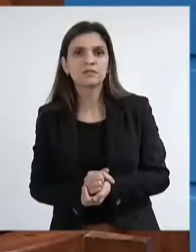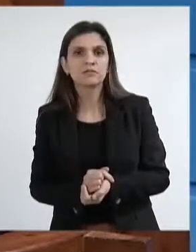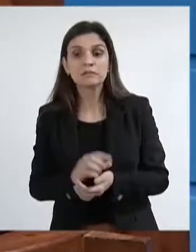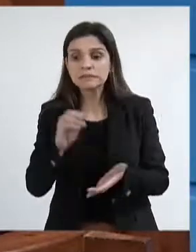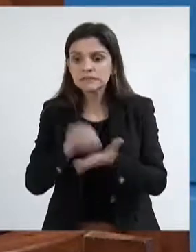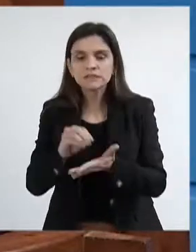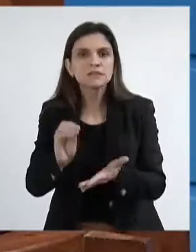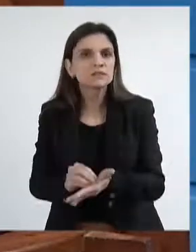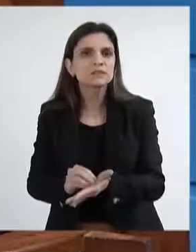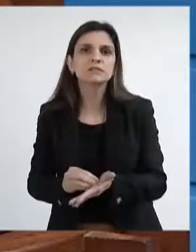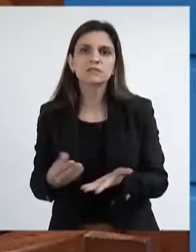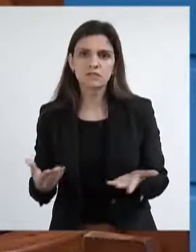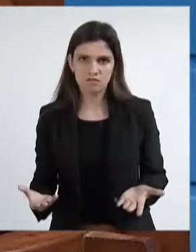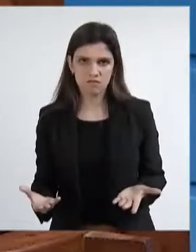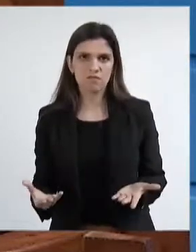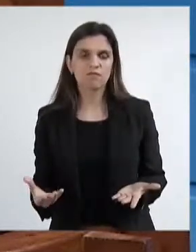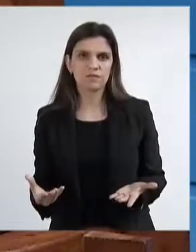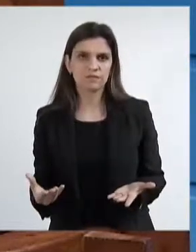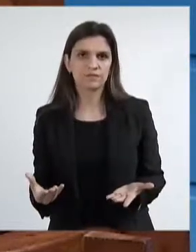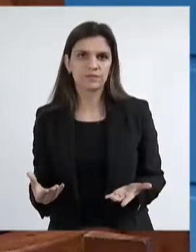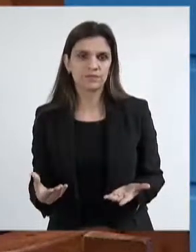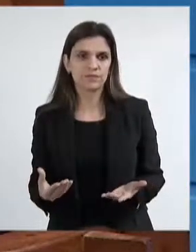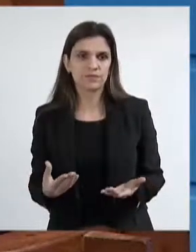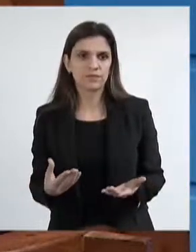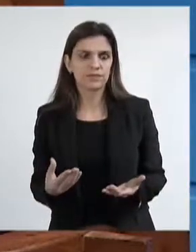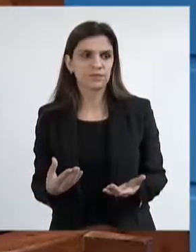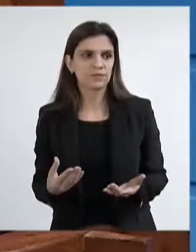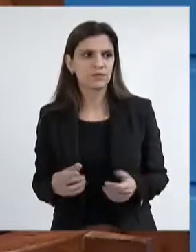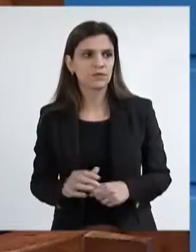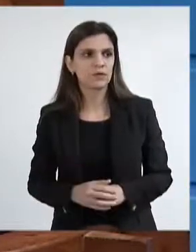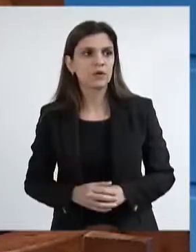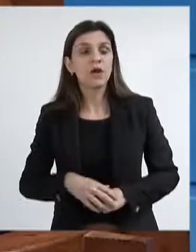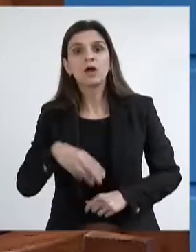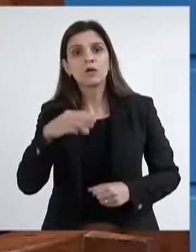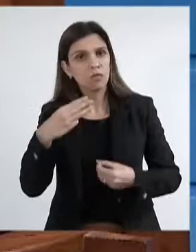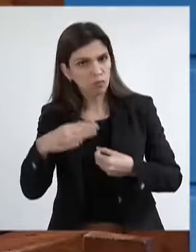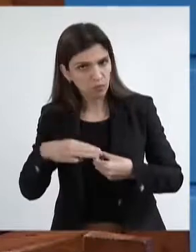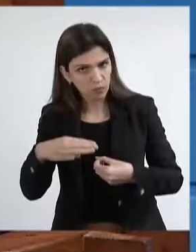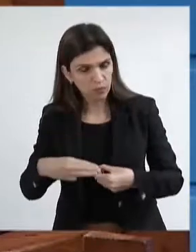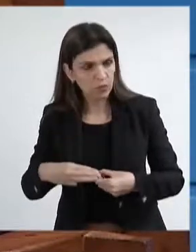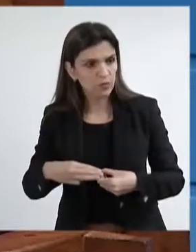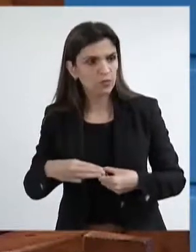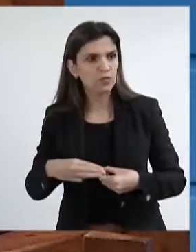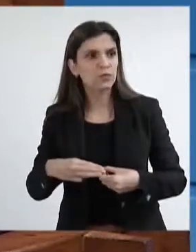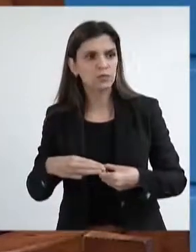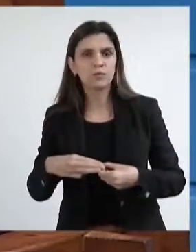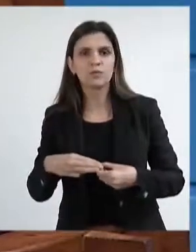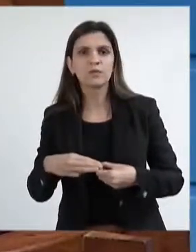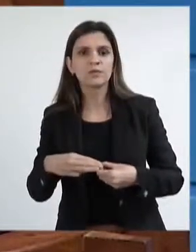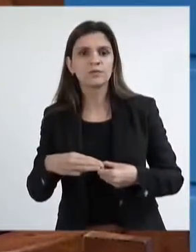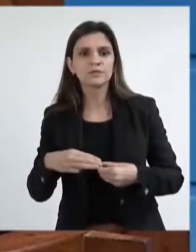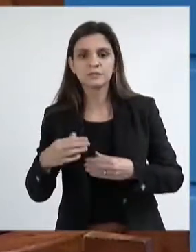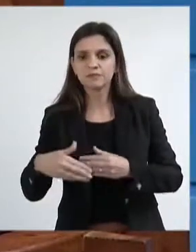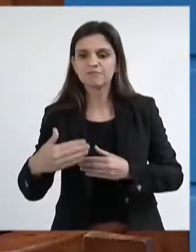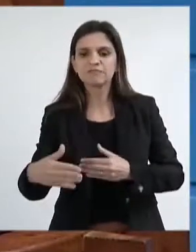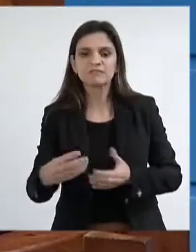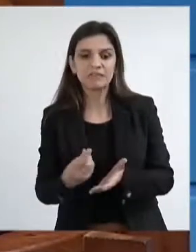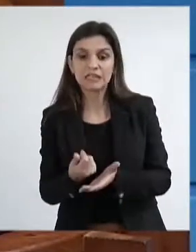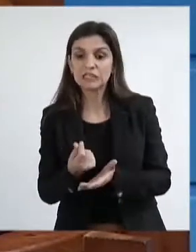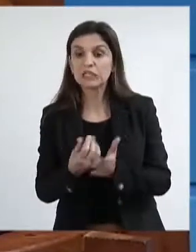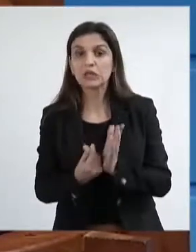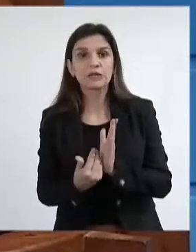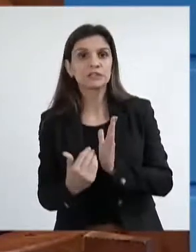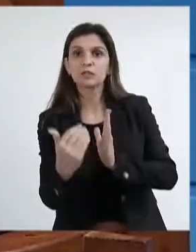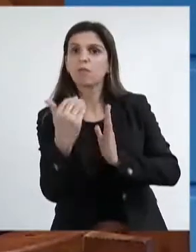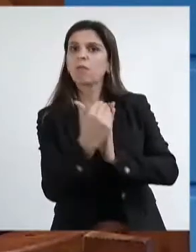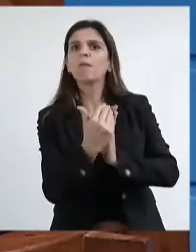e o Estado acabam gastando mais por falta de cuidado na primeira necessidade. E,